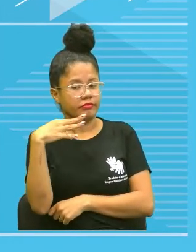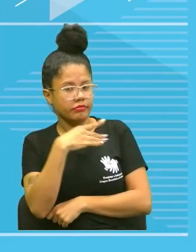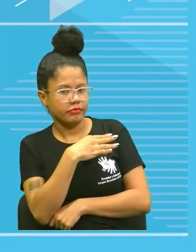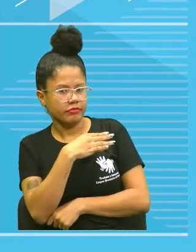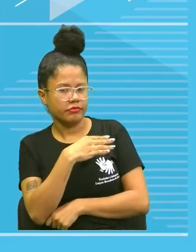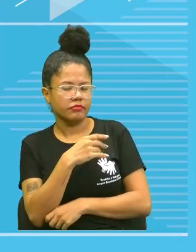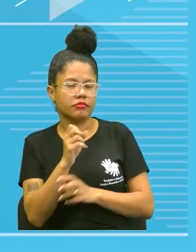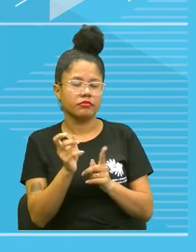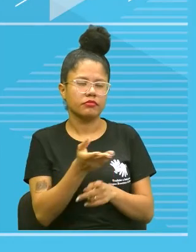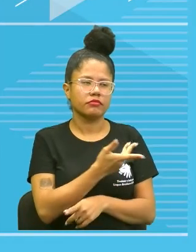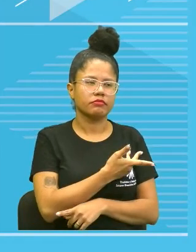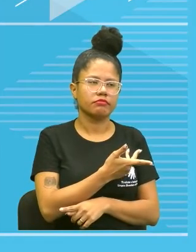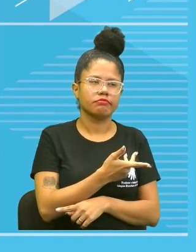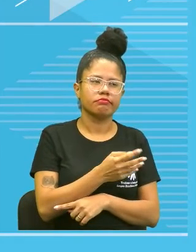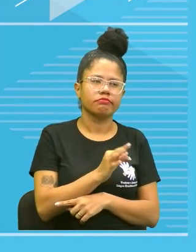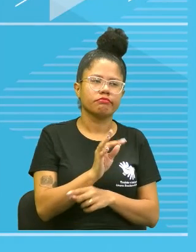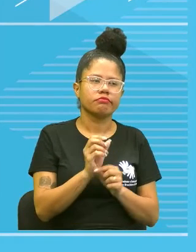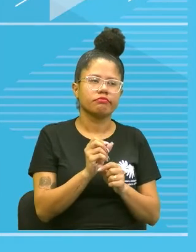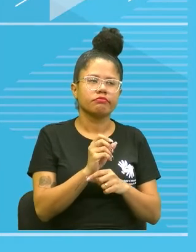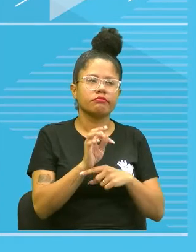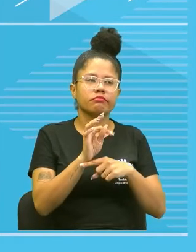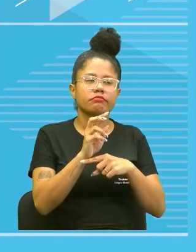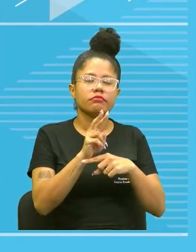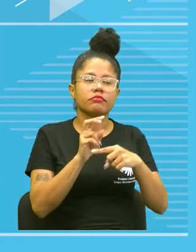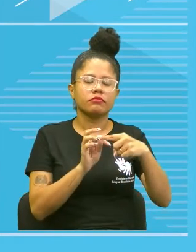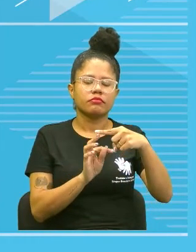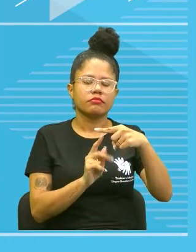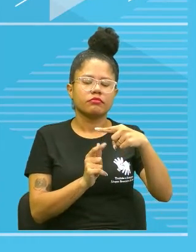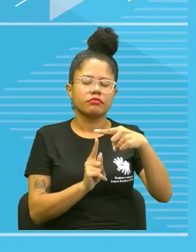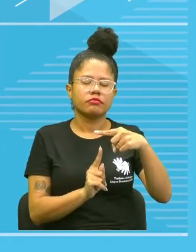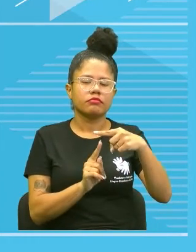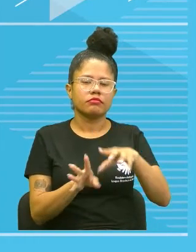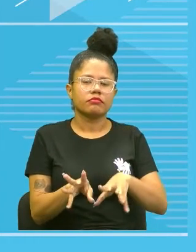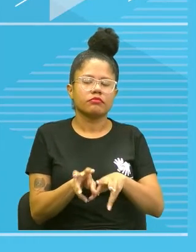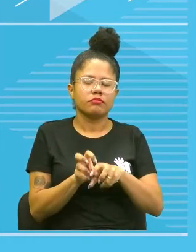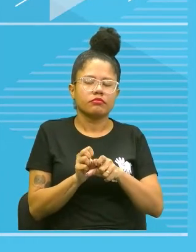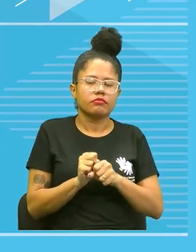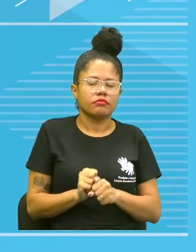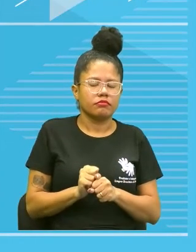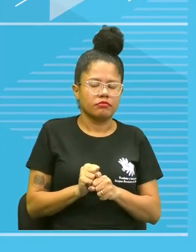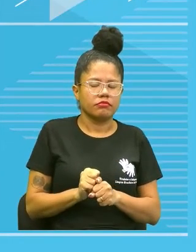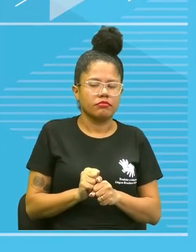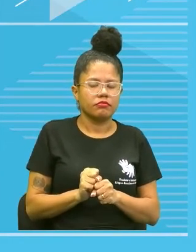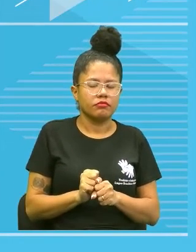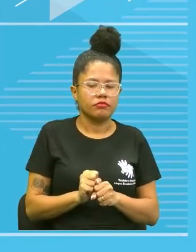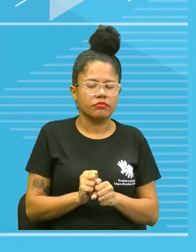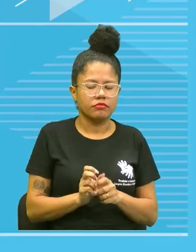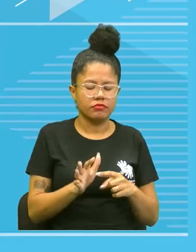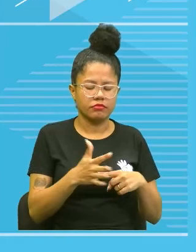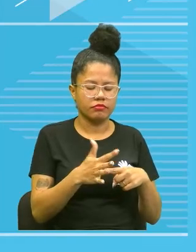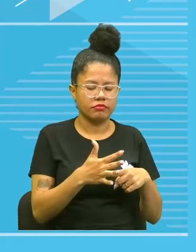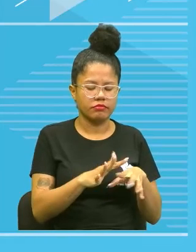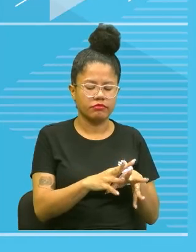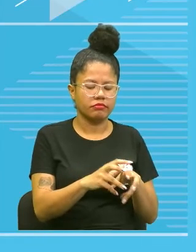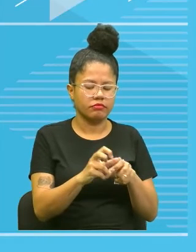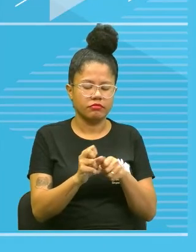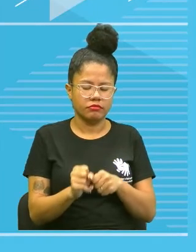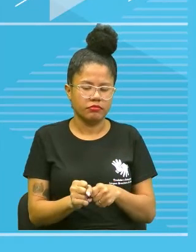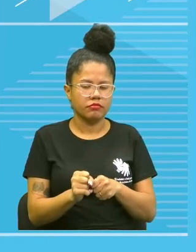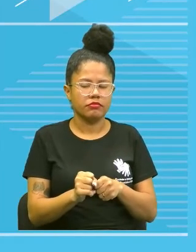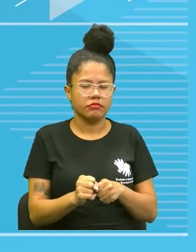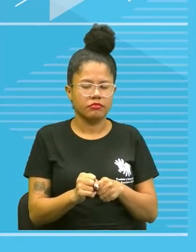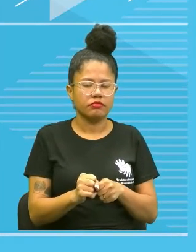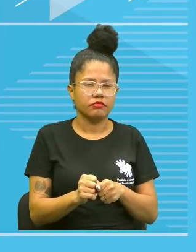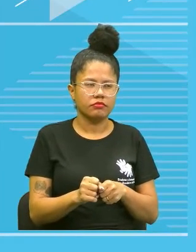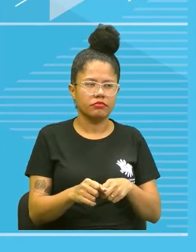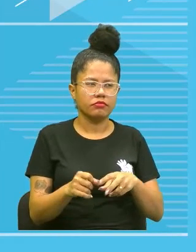A temperatura quente é a temperatura que é absorvida pelo sistema, ok? O cara recebeu ali uma quantidade de calor muito forte para funcionar. E